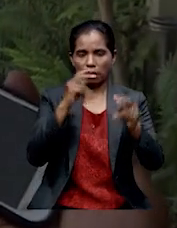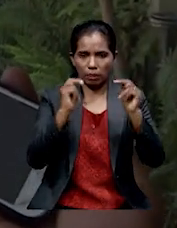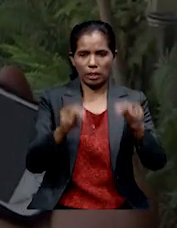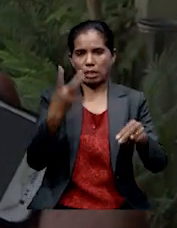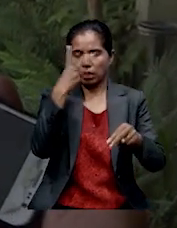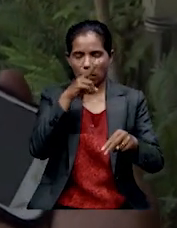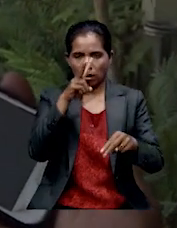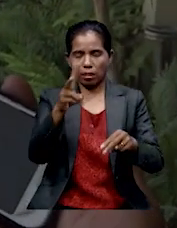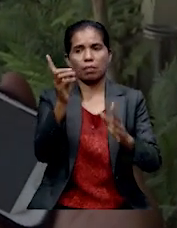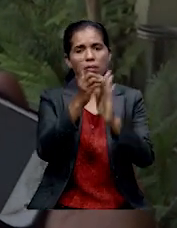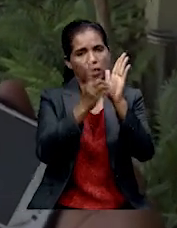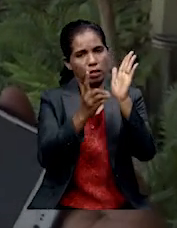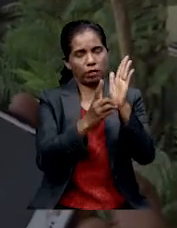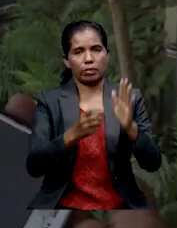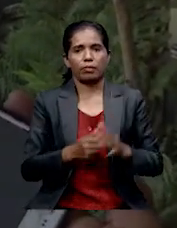mais datos.